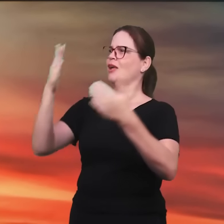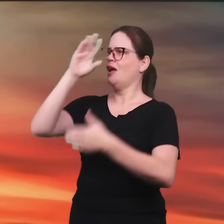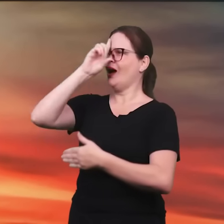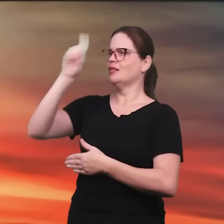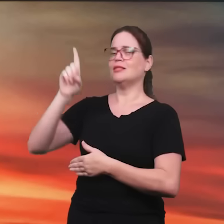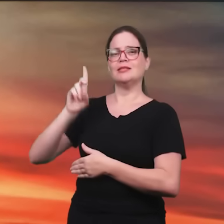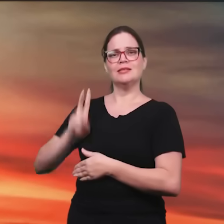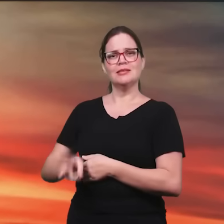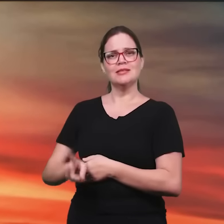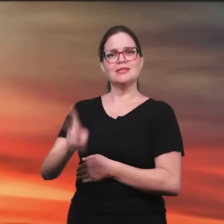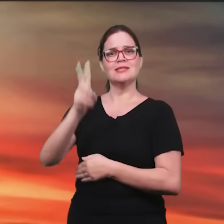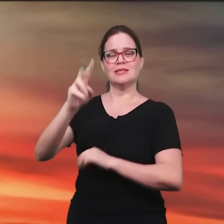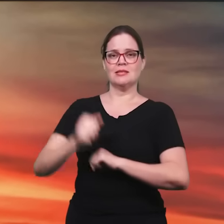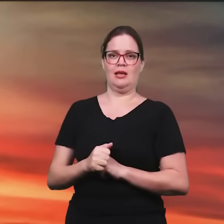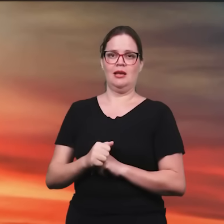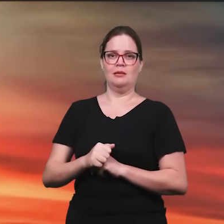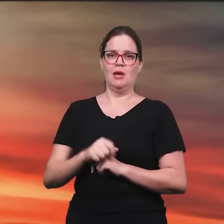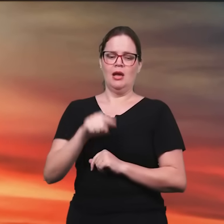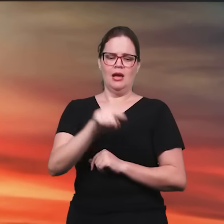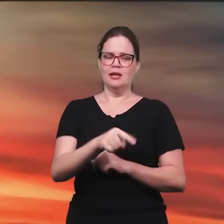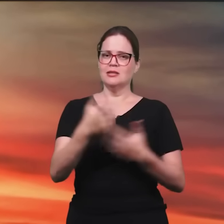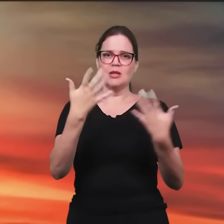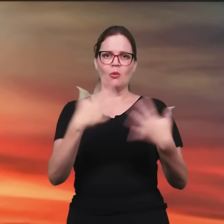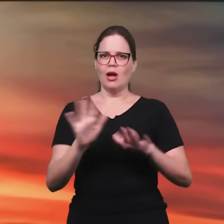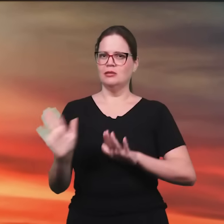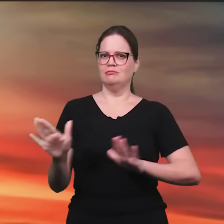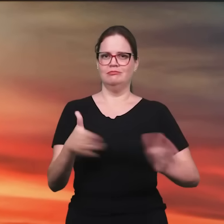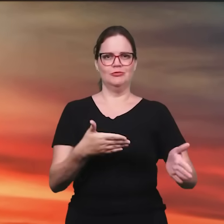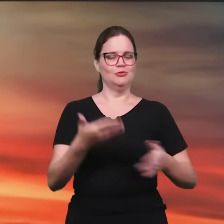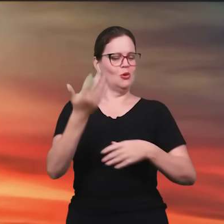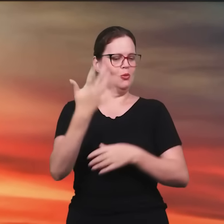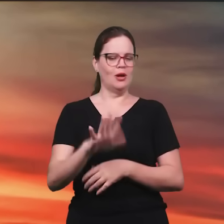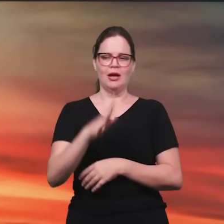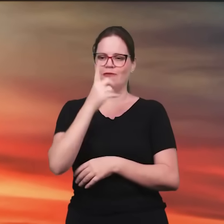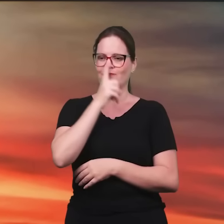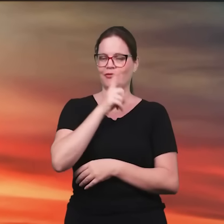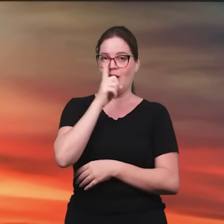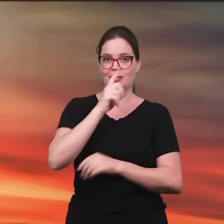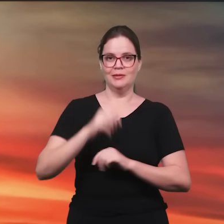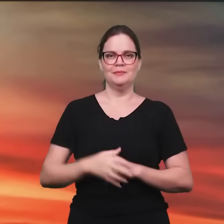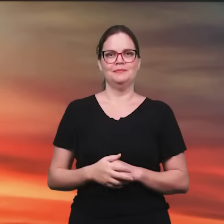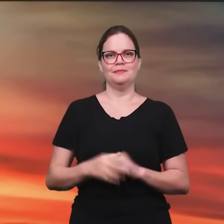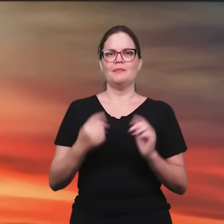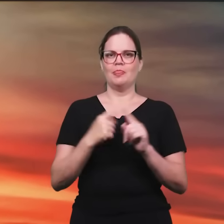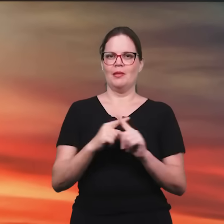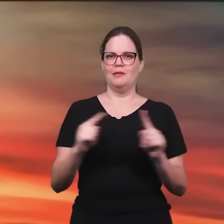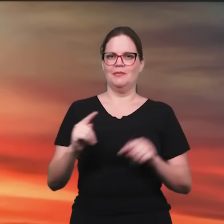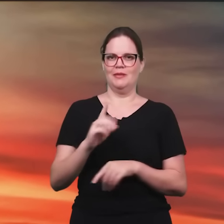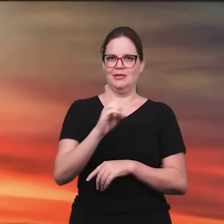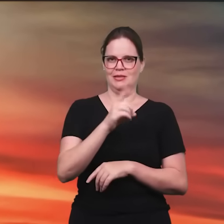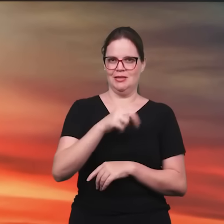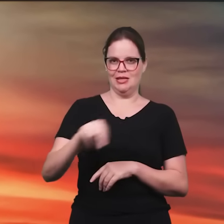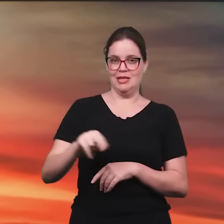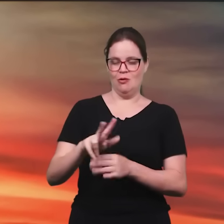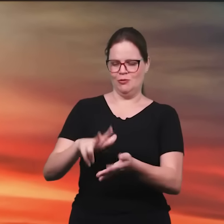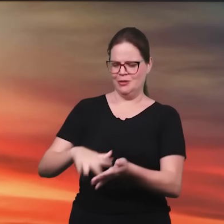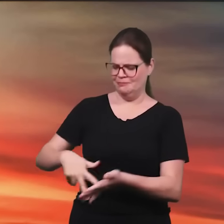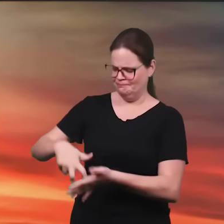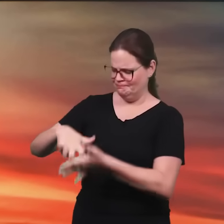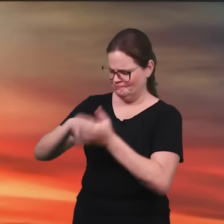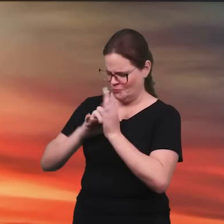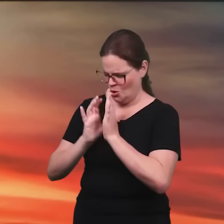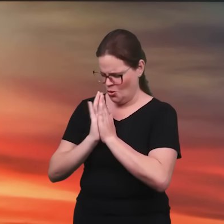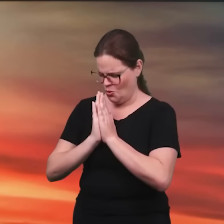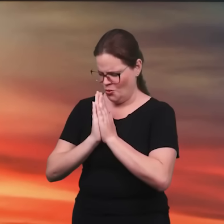inclinado ao Senhor a todo o tempo, incapazes de cometer deslizes. Mas Daniel, quando ele foi diante